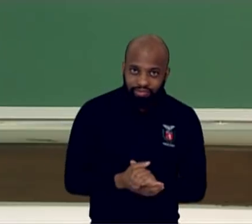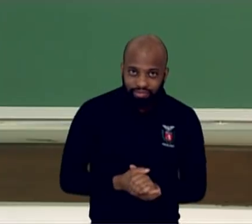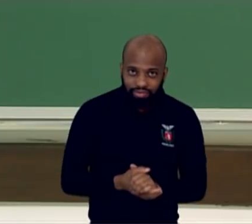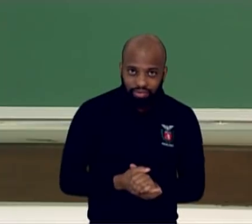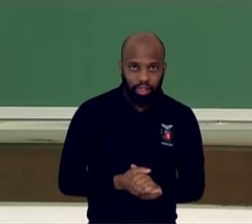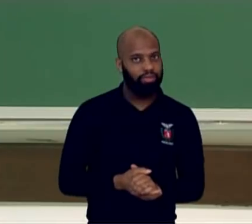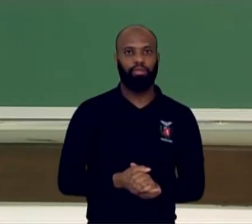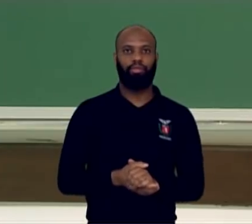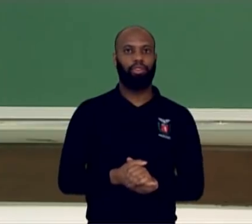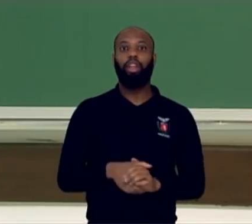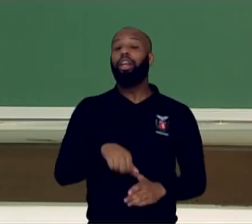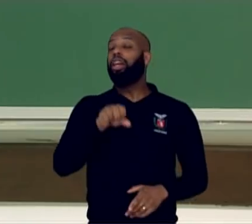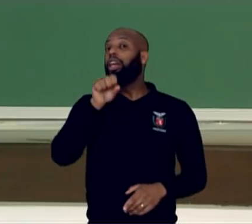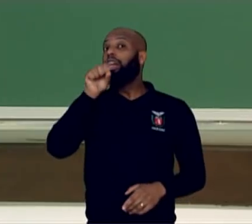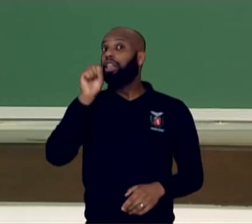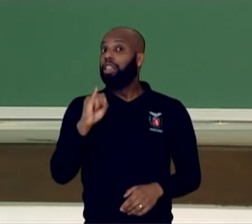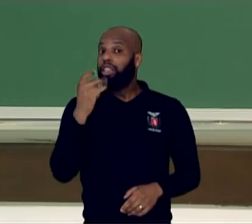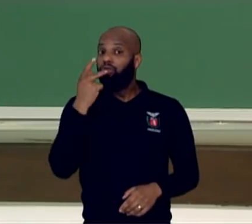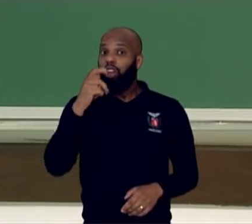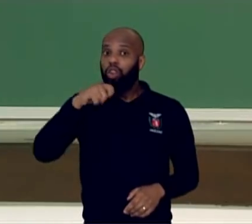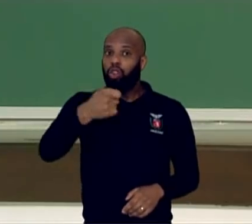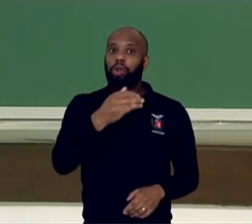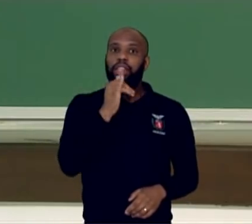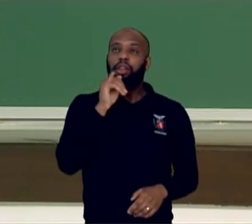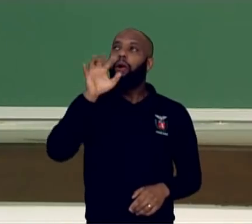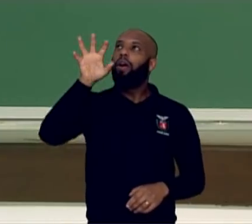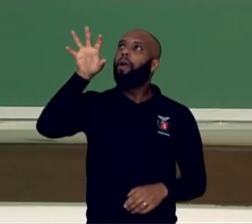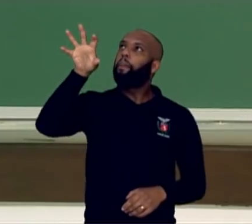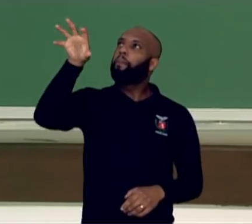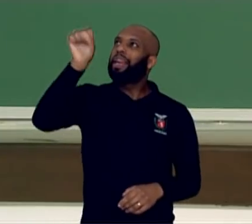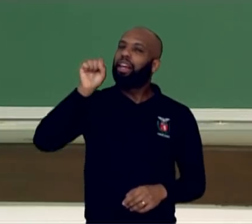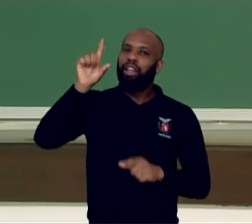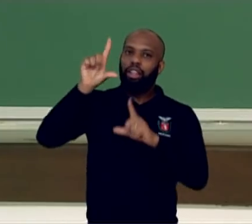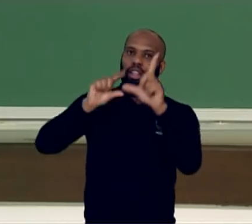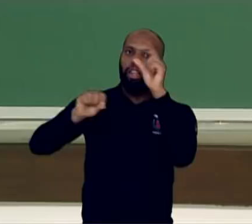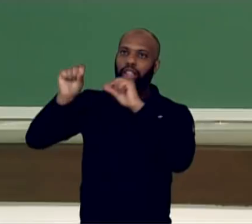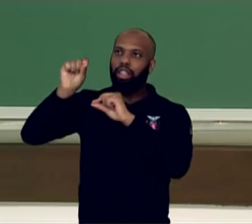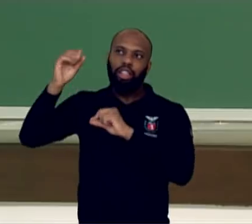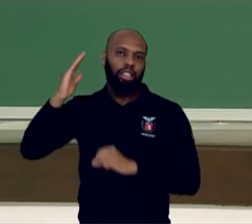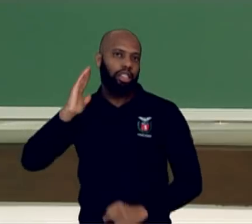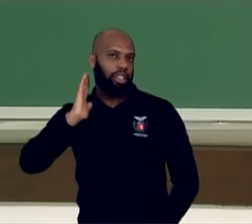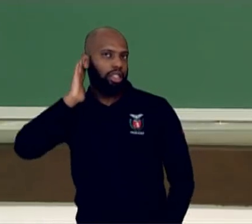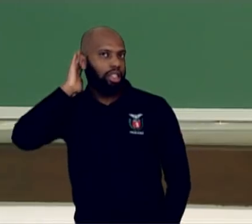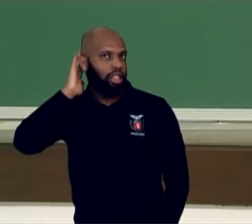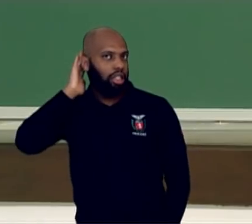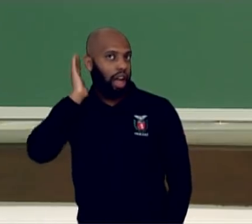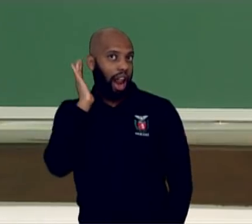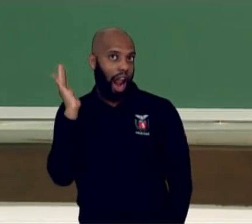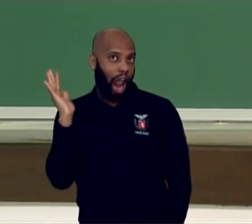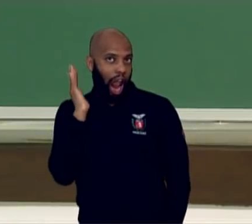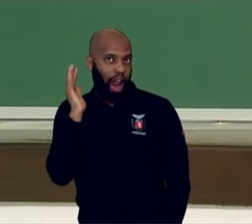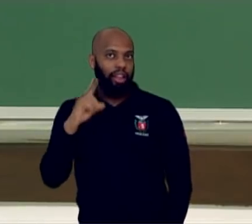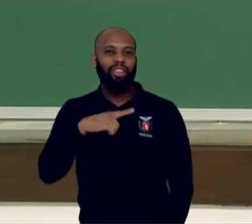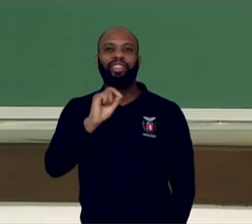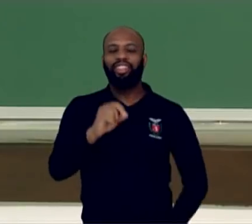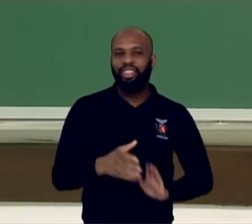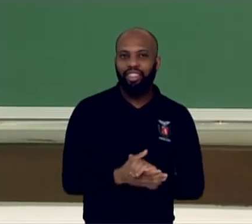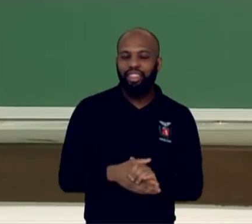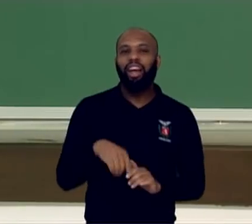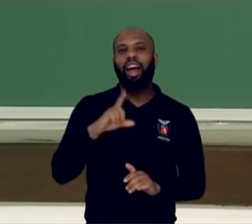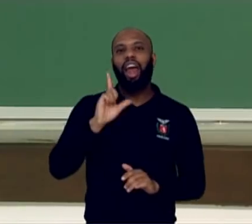se ela estiver falando no sentido de pegar uma estrela do céu e pôr no cabelo, aí nós teríamos o